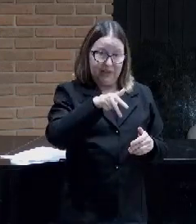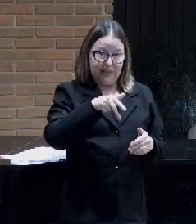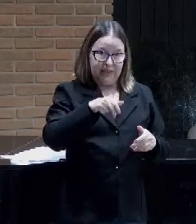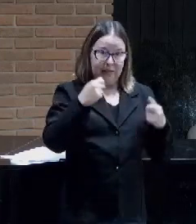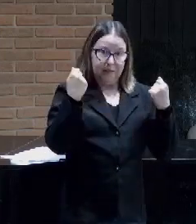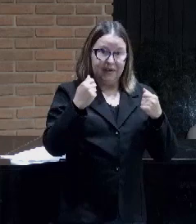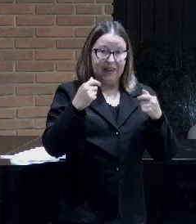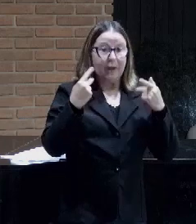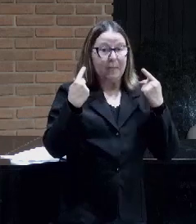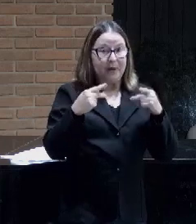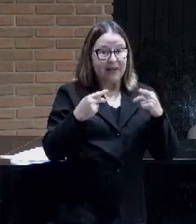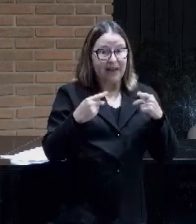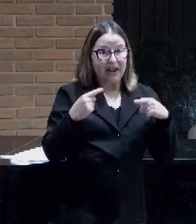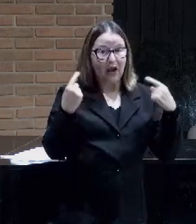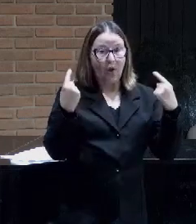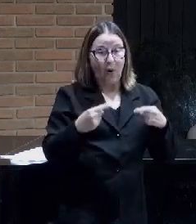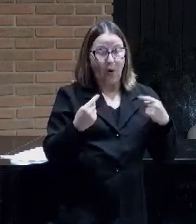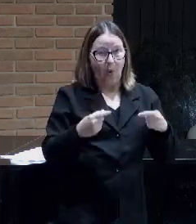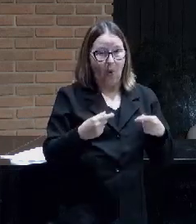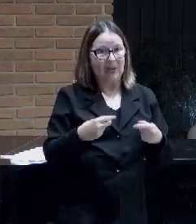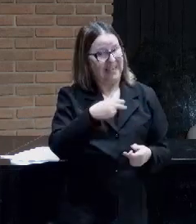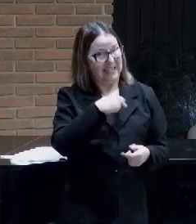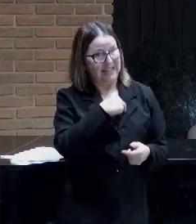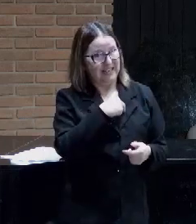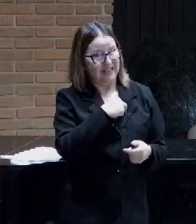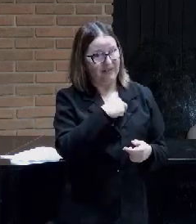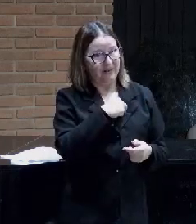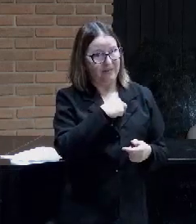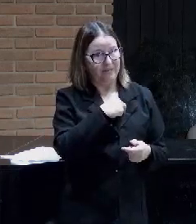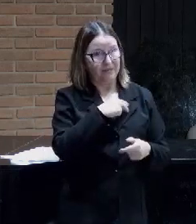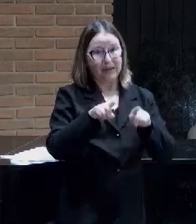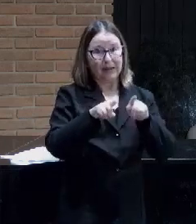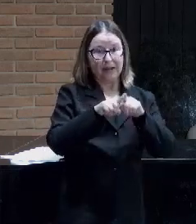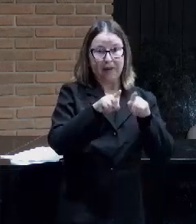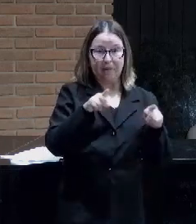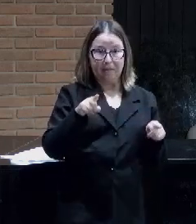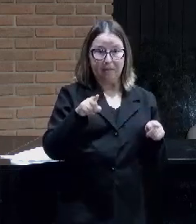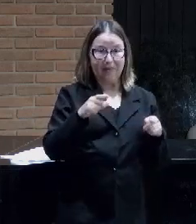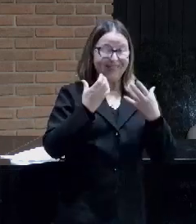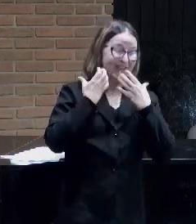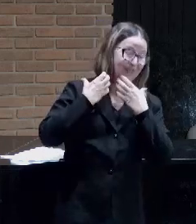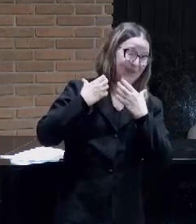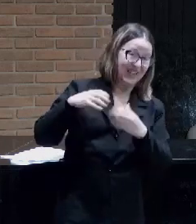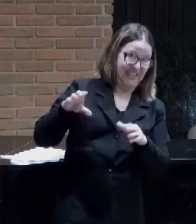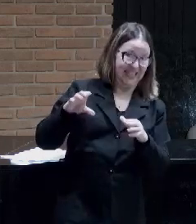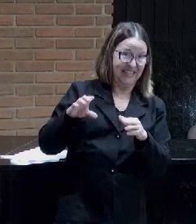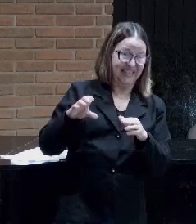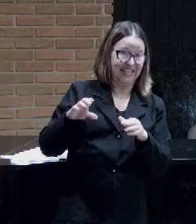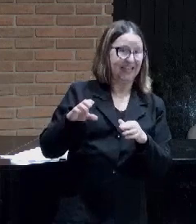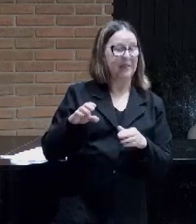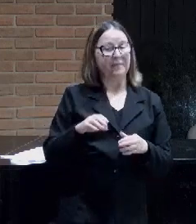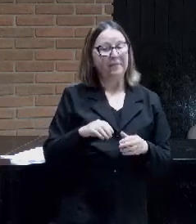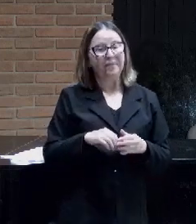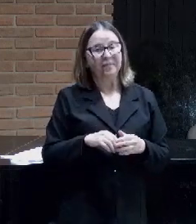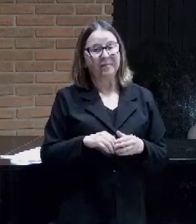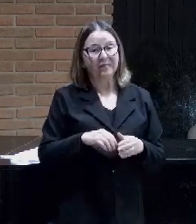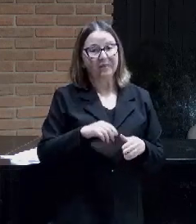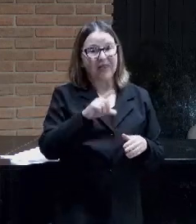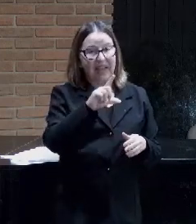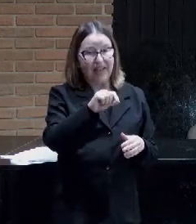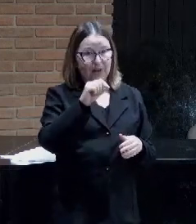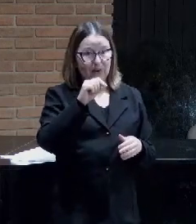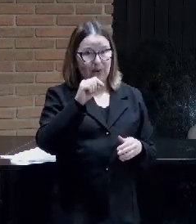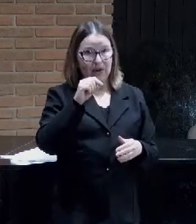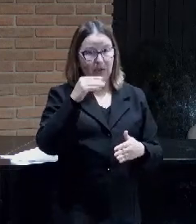voluntariamente. Ao invés de ir até a cidade de Assíria, ele decide descer de Jerusalém e ir até Jope, que é uma cidade portuária,